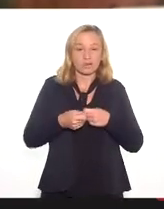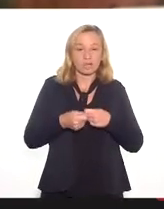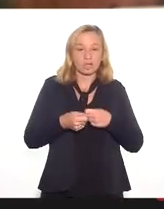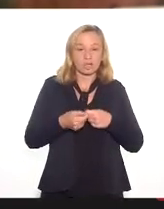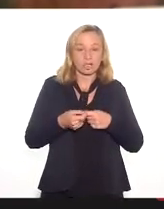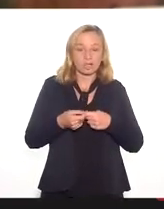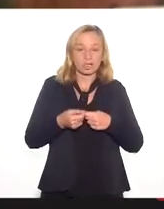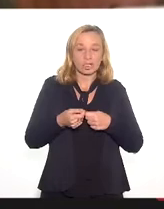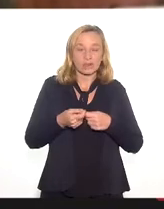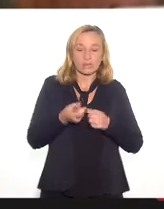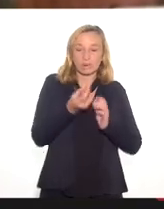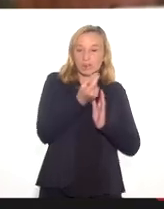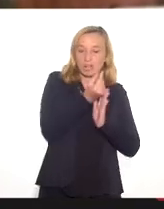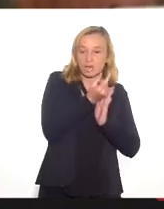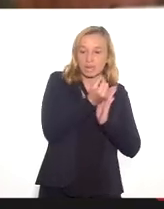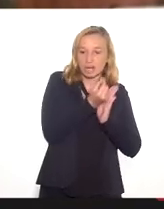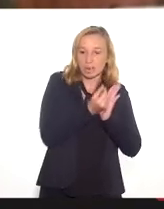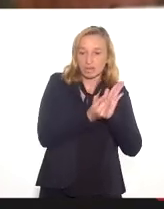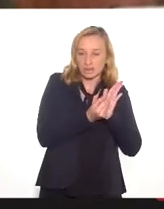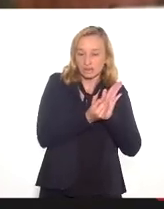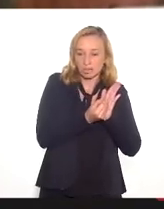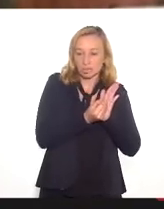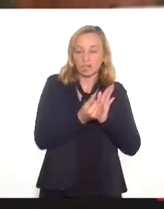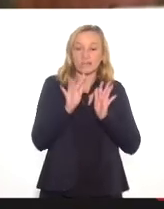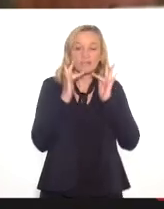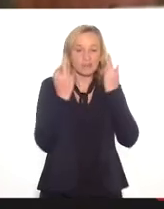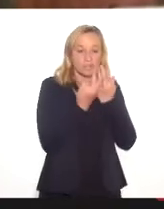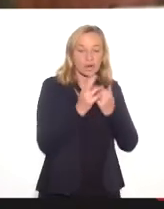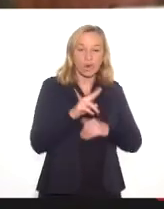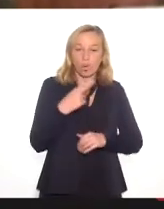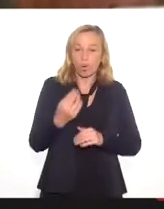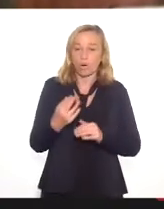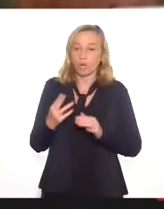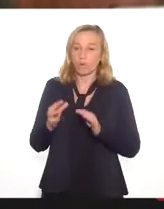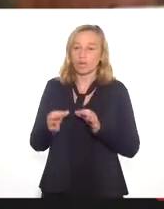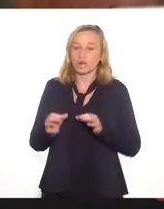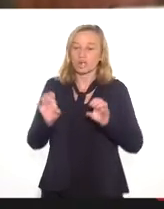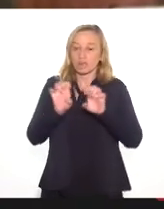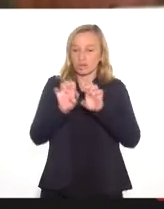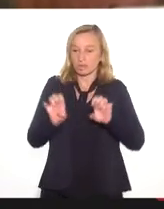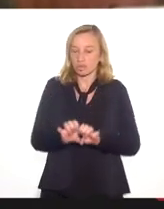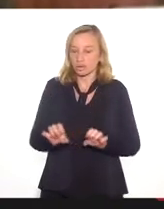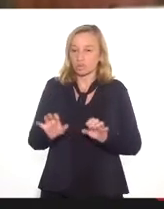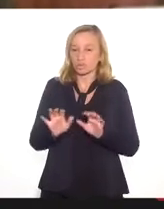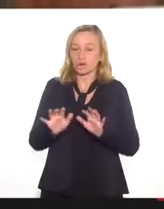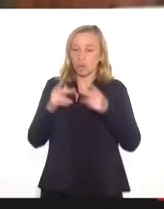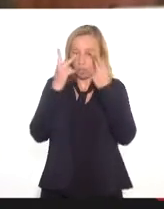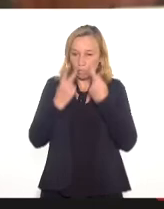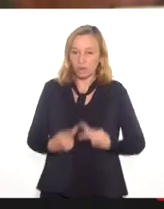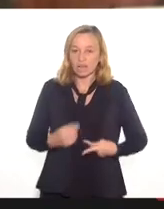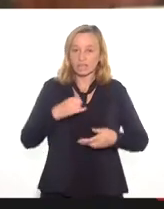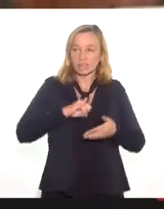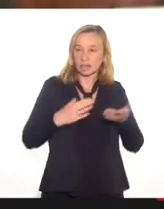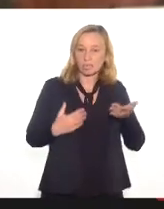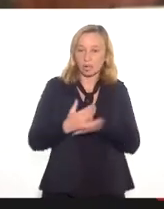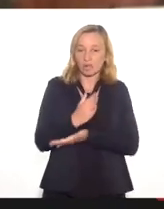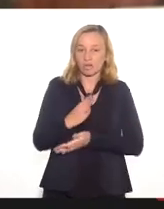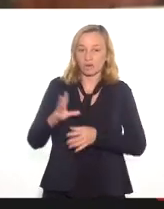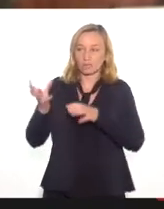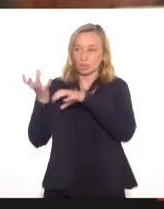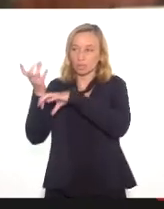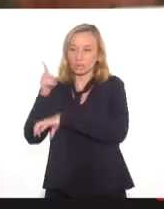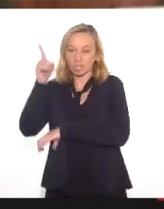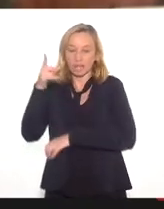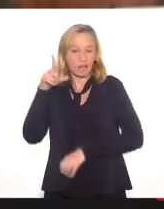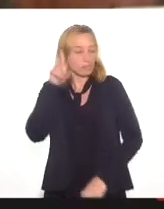famílias ou plano de infraestrutura humana. Se aprovado pelo Congresso americano,